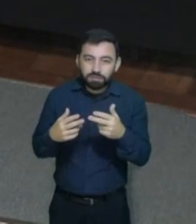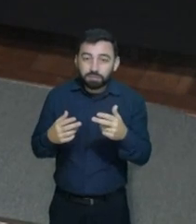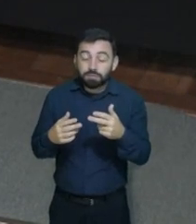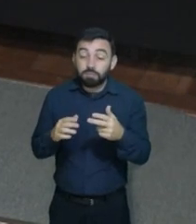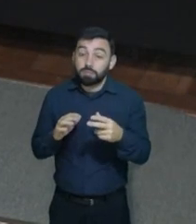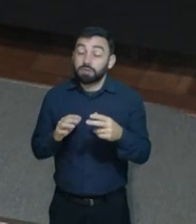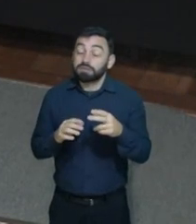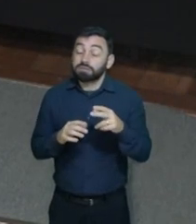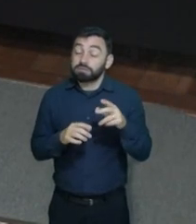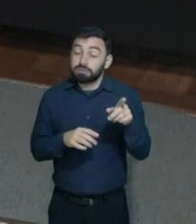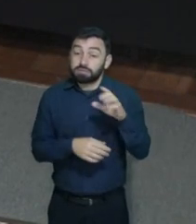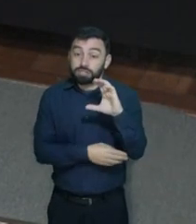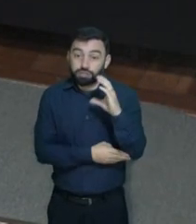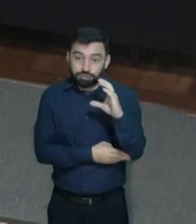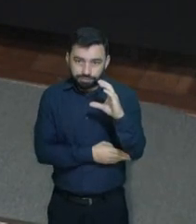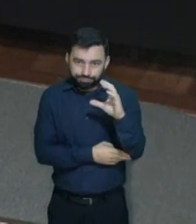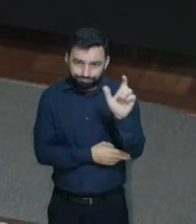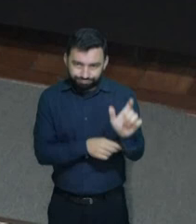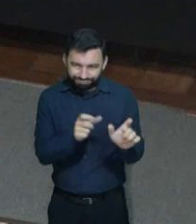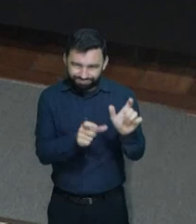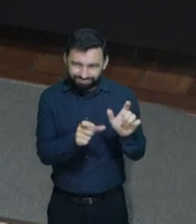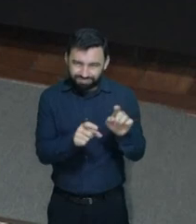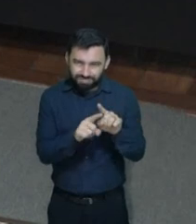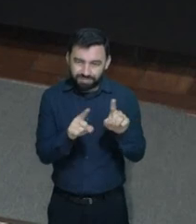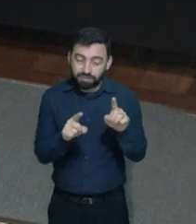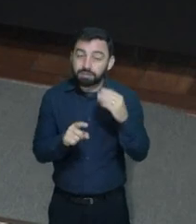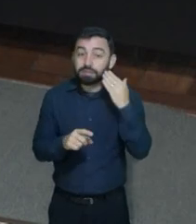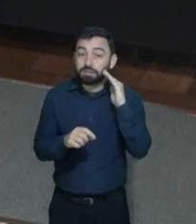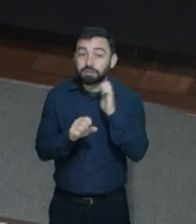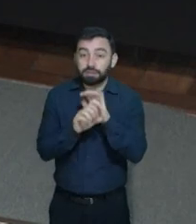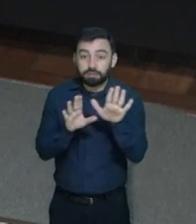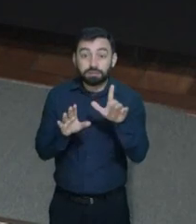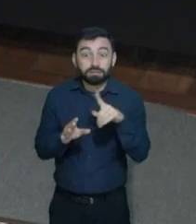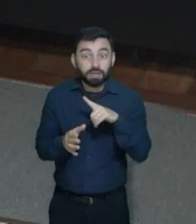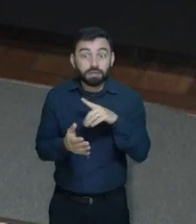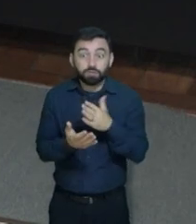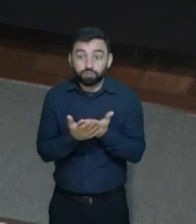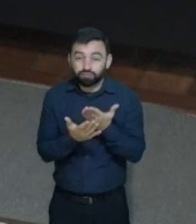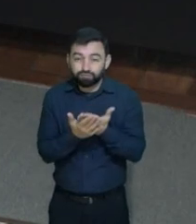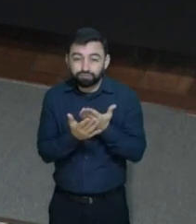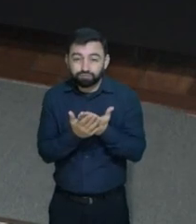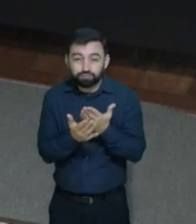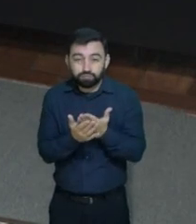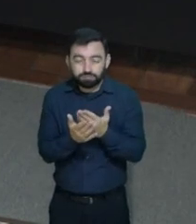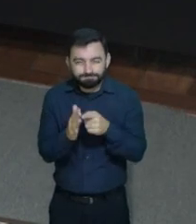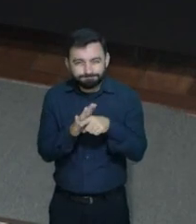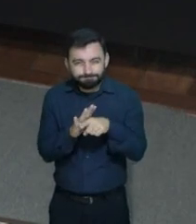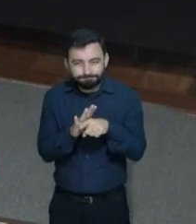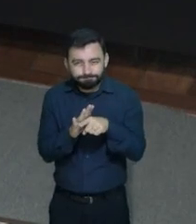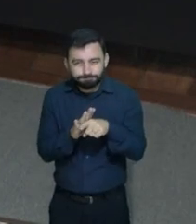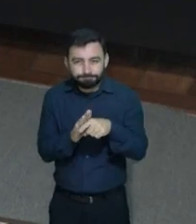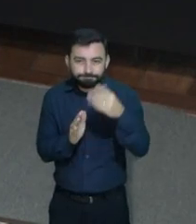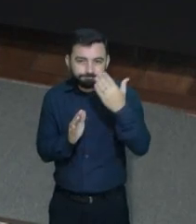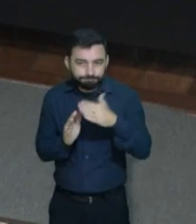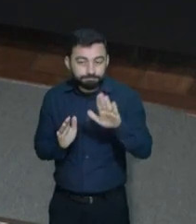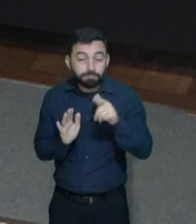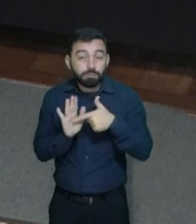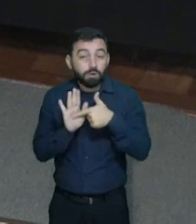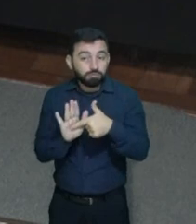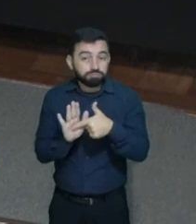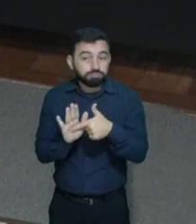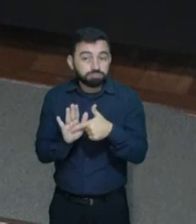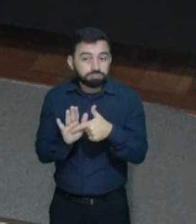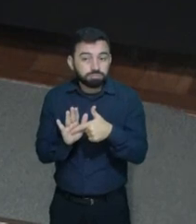os próprios cientistas nessa área, hoje a gente entende que a gente já tem ciência suficiente para comprovação,